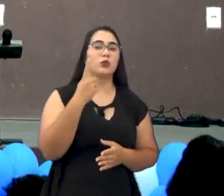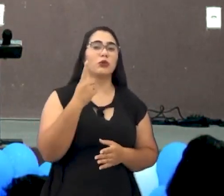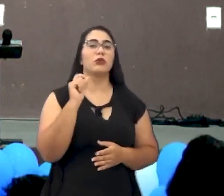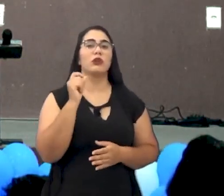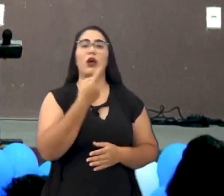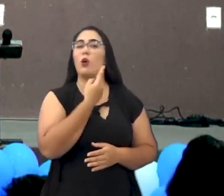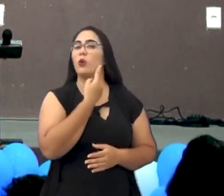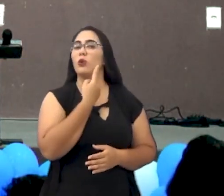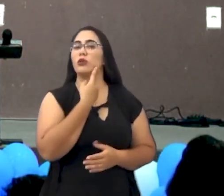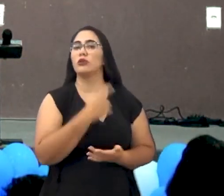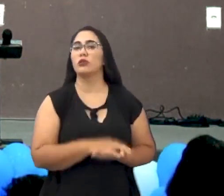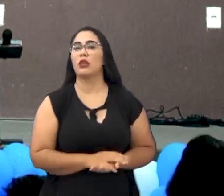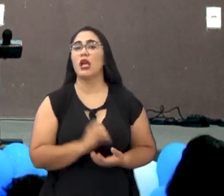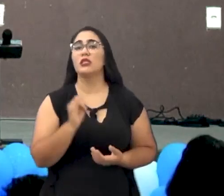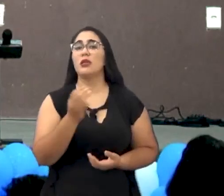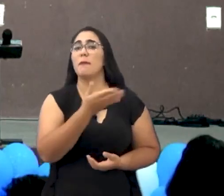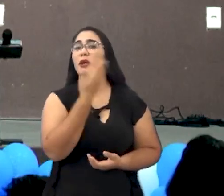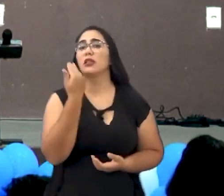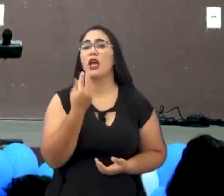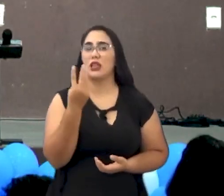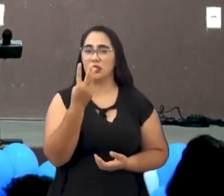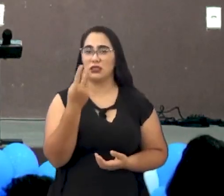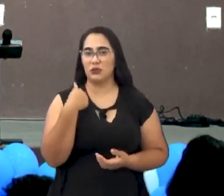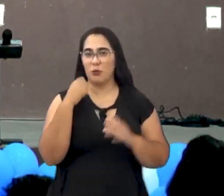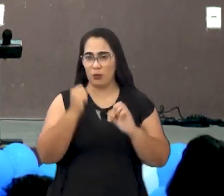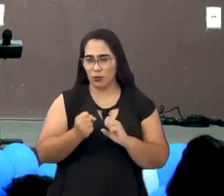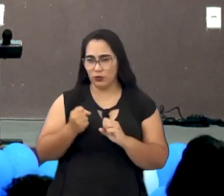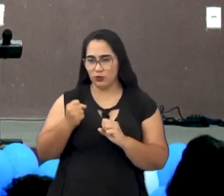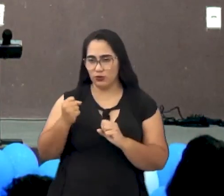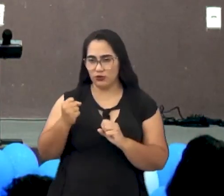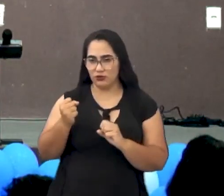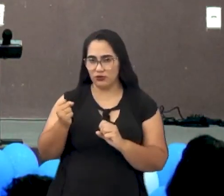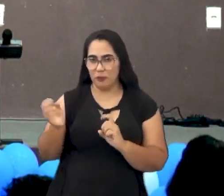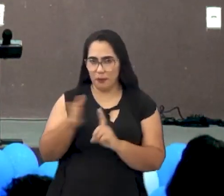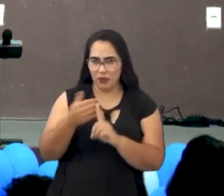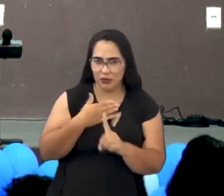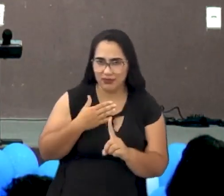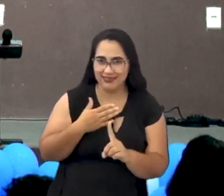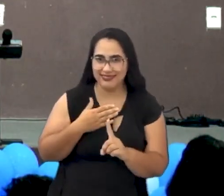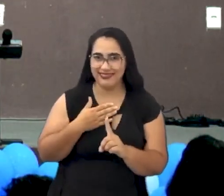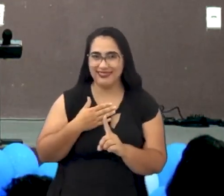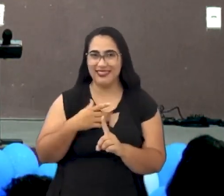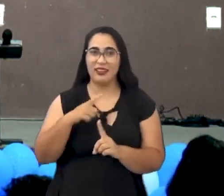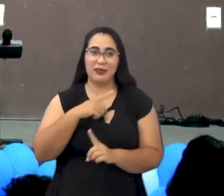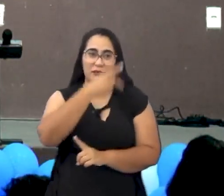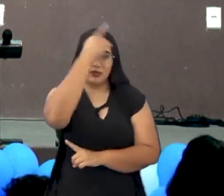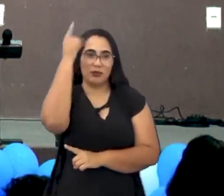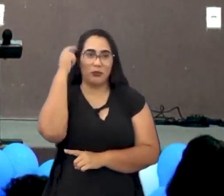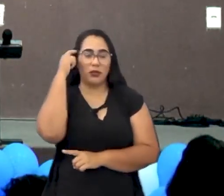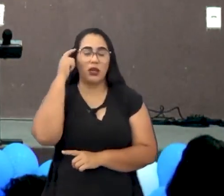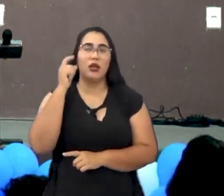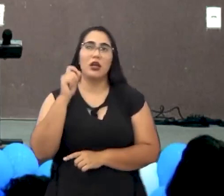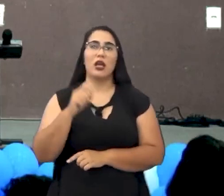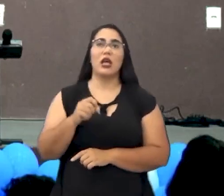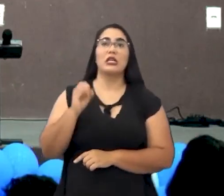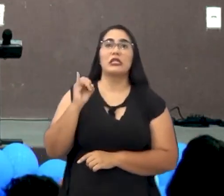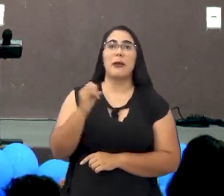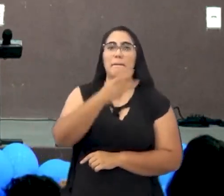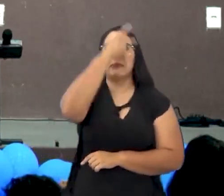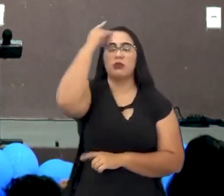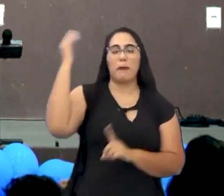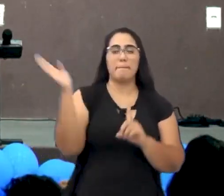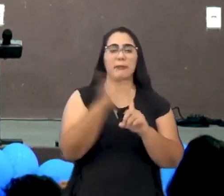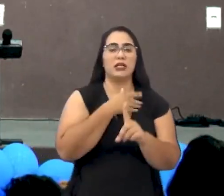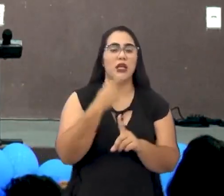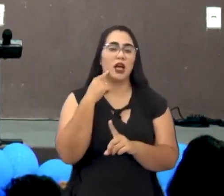depois que oferecer a outra, se o cara bater, a terceira eu posso ir? Né? Tem gente que pensa assim, né? Bateu numa, oferece a outra. Se bater na outra, agora eu posso